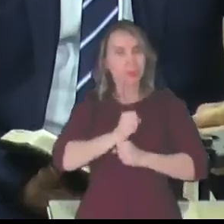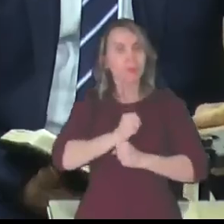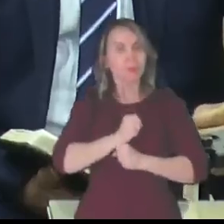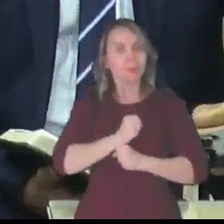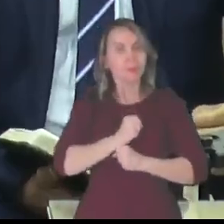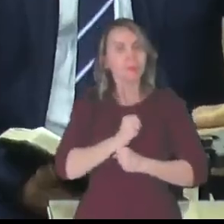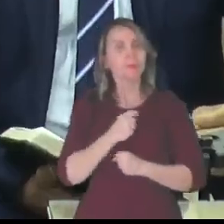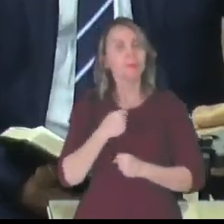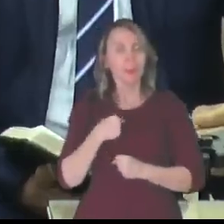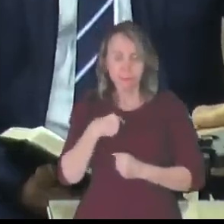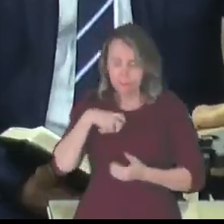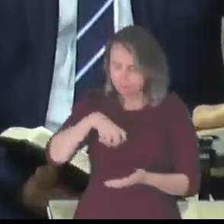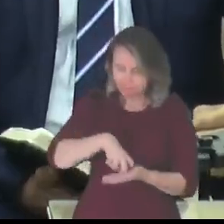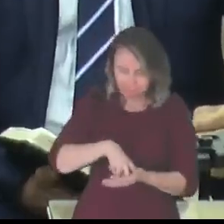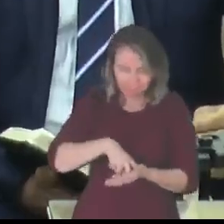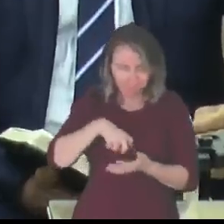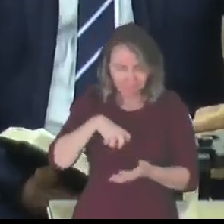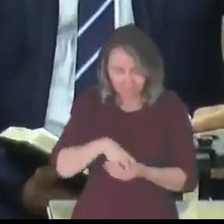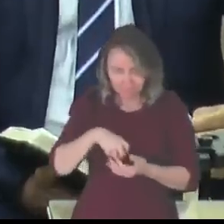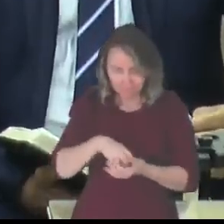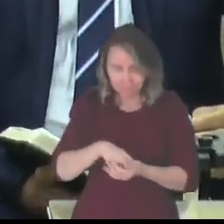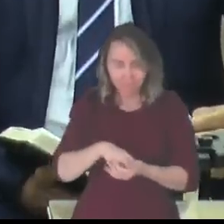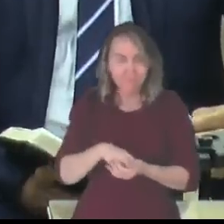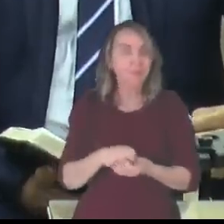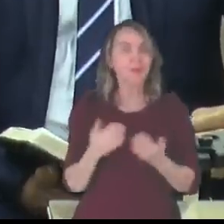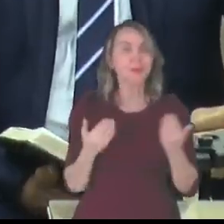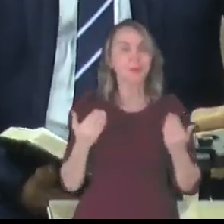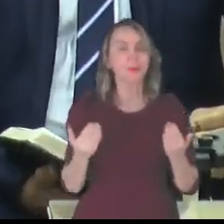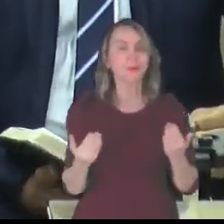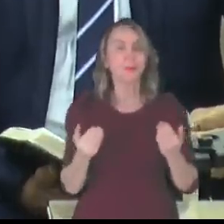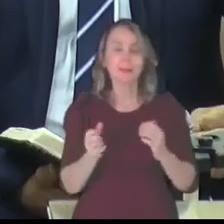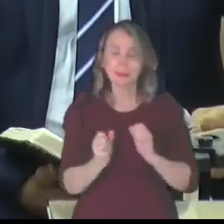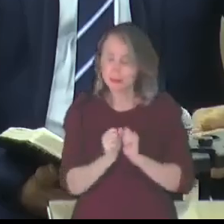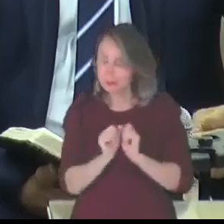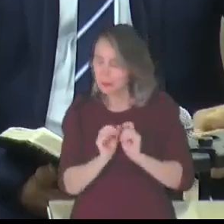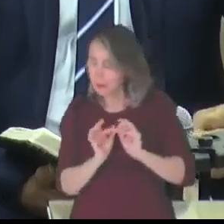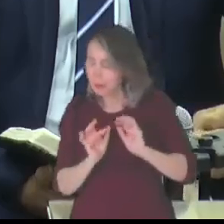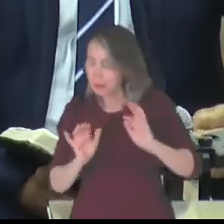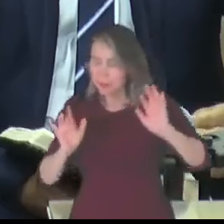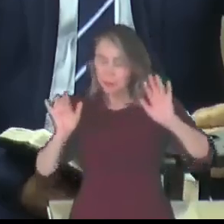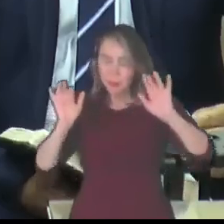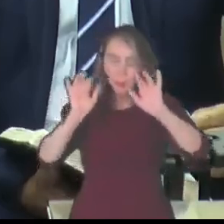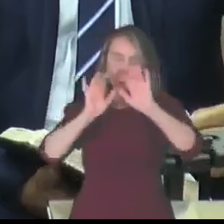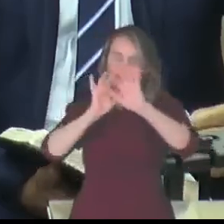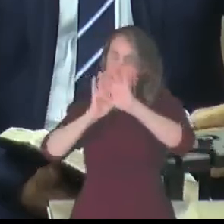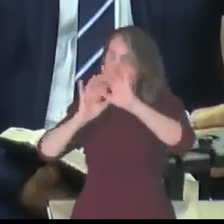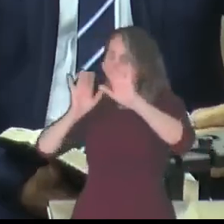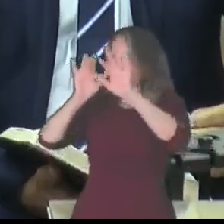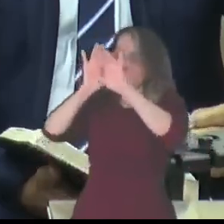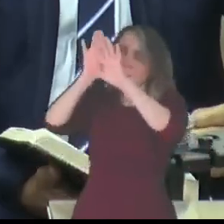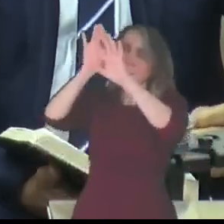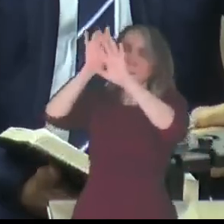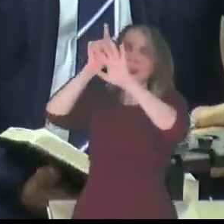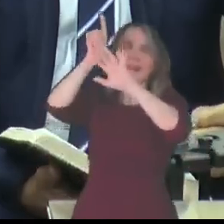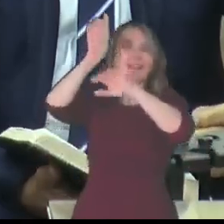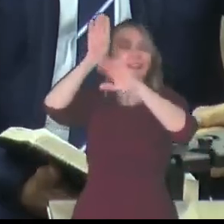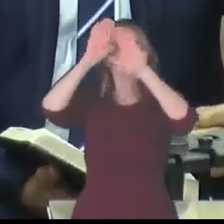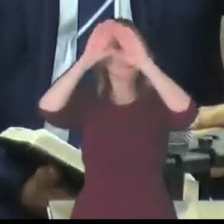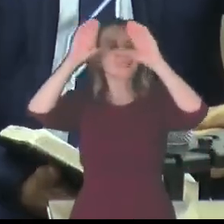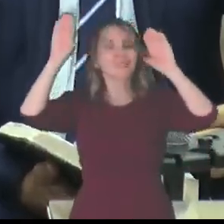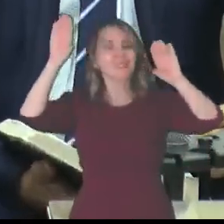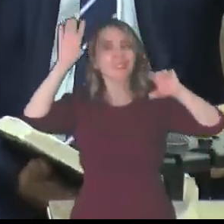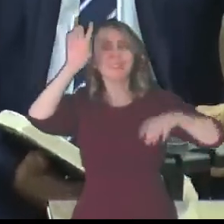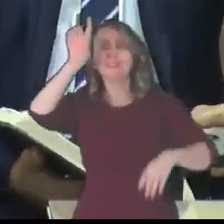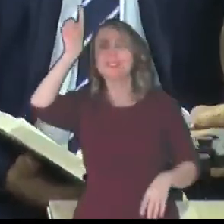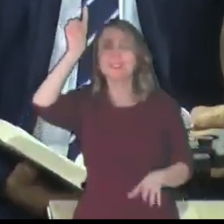e eu fiquei aqui no joelho mandando para o céu que incenso foi esse que eu mandei para o céu e os irmãos